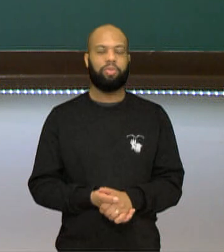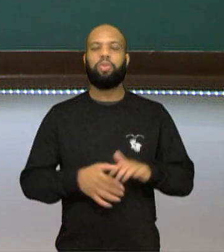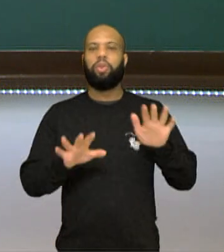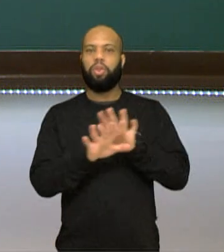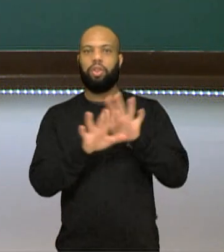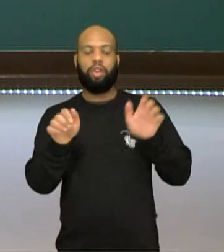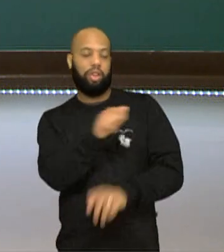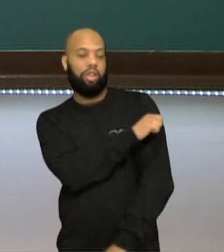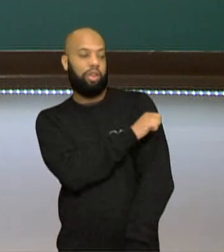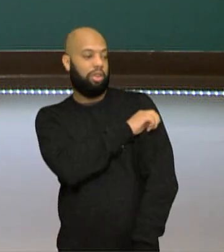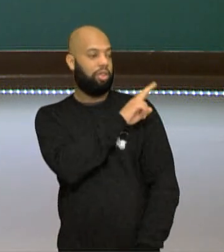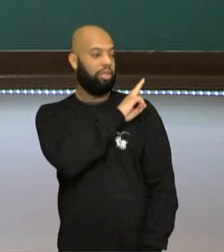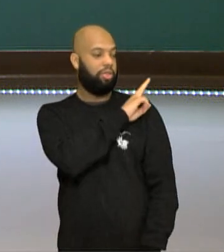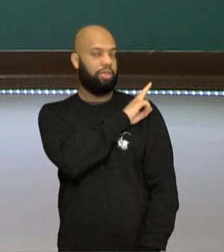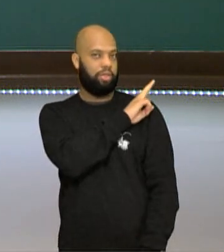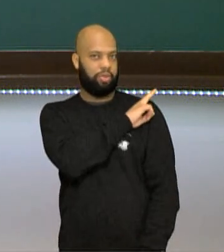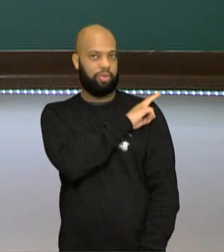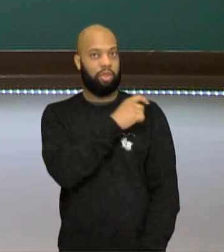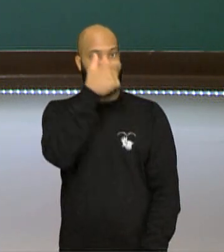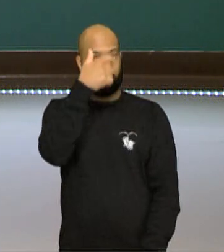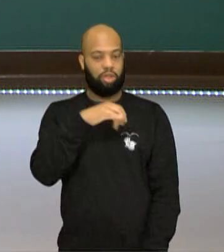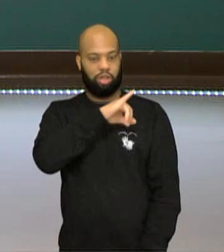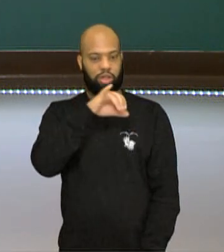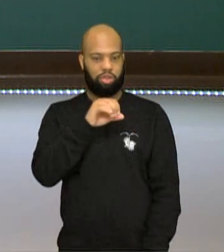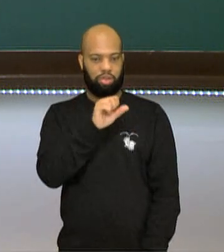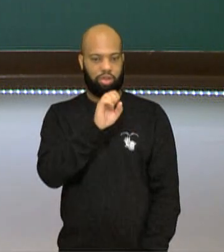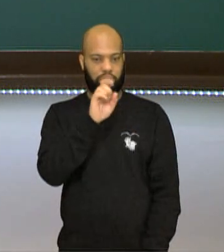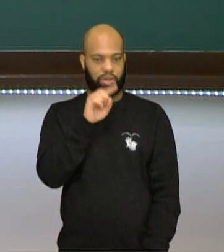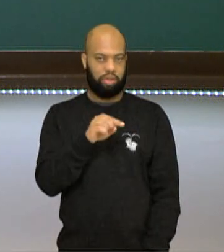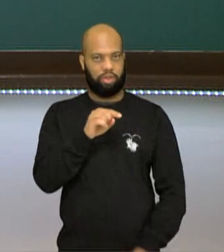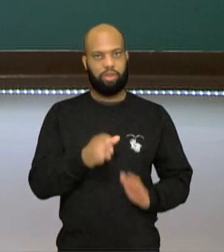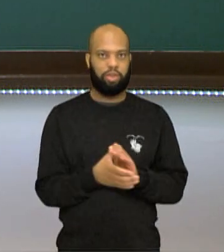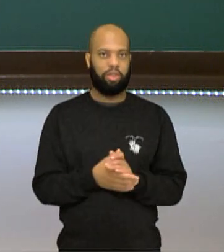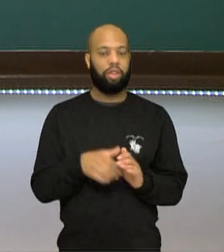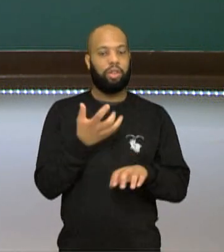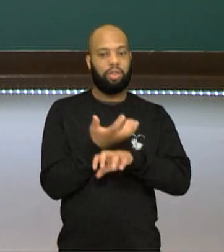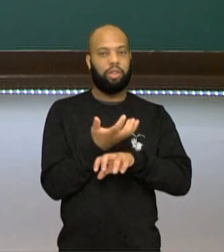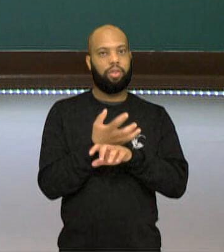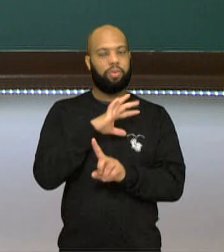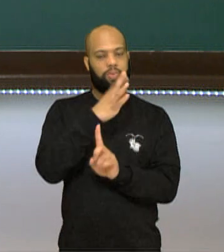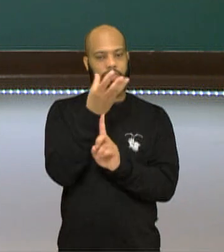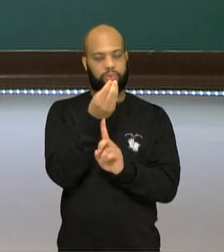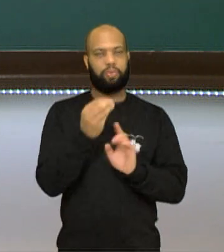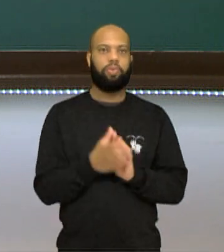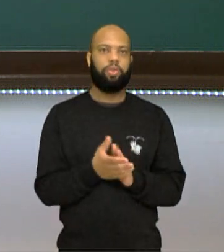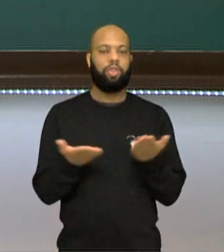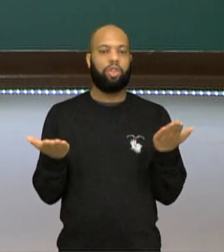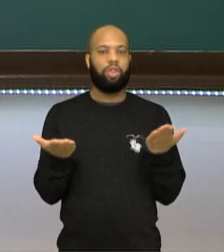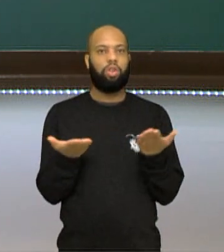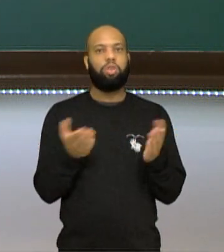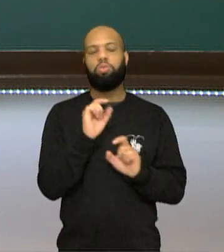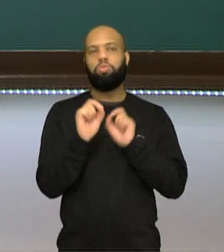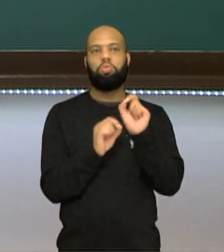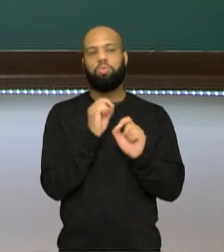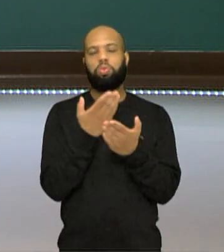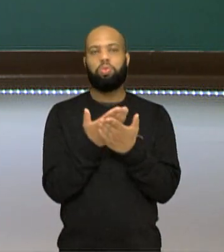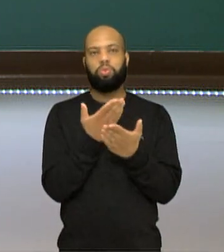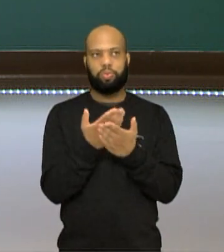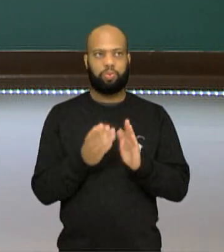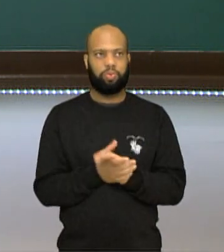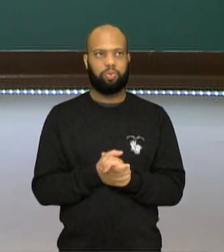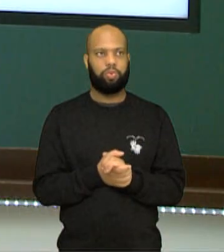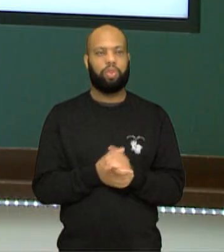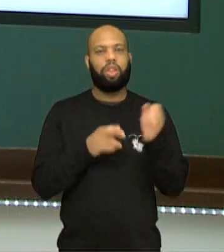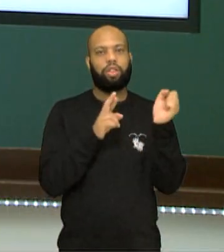Olá, alunos da segunda série do ensino médio, eu sou o professor José Carlos Querer, estou aqui com a disciplina de arte. E hoje o que a gente vai ver? Vamos